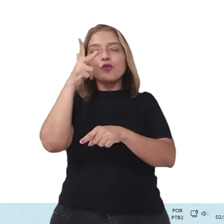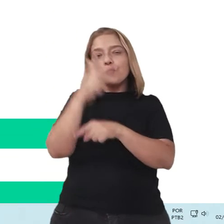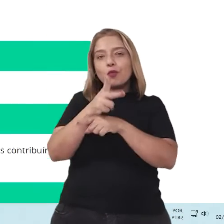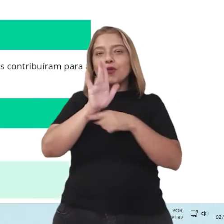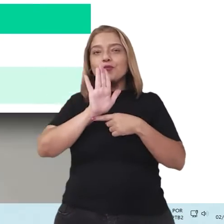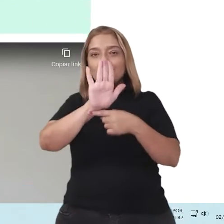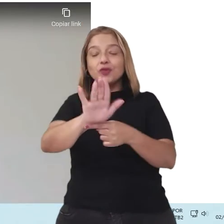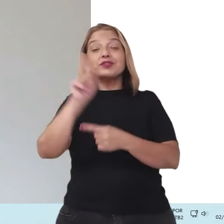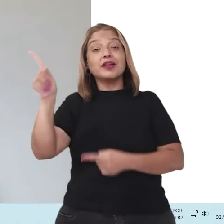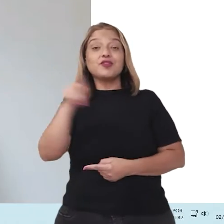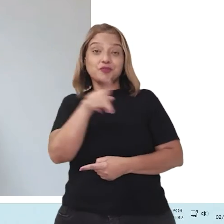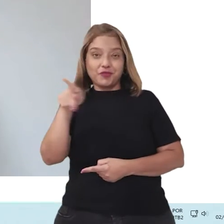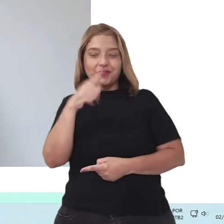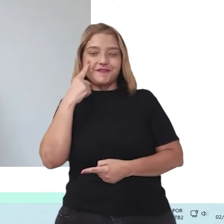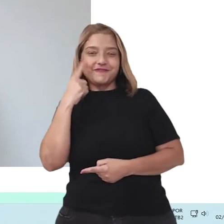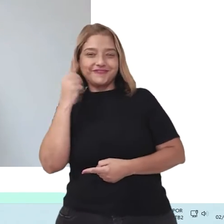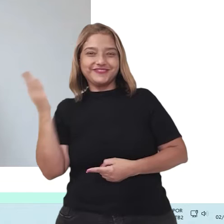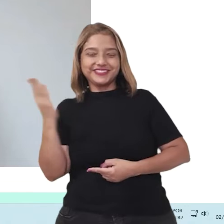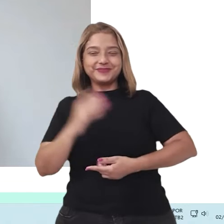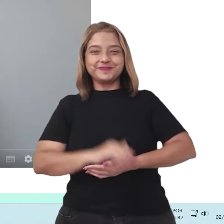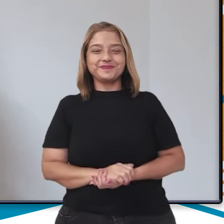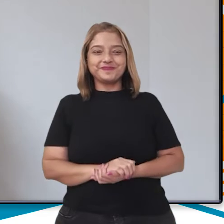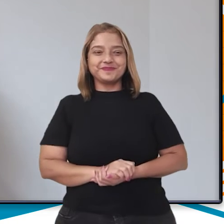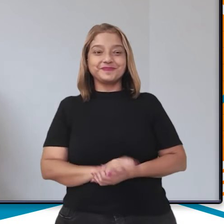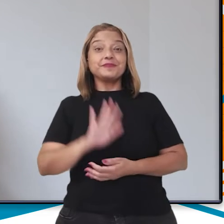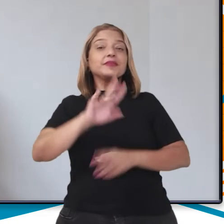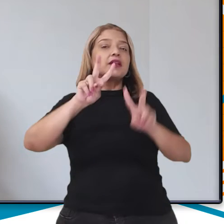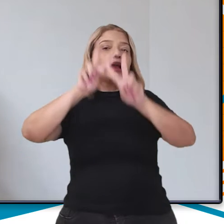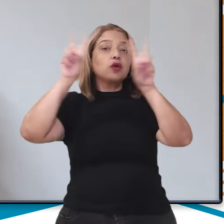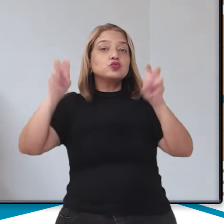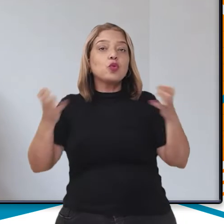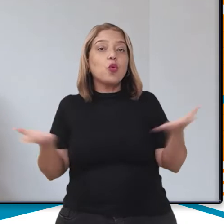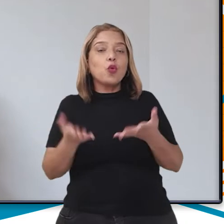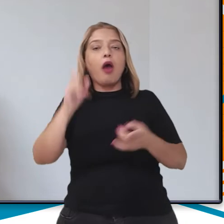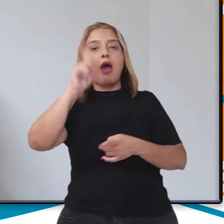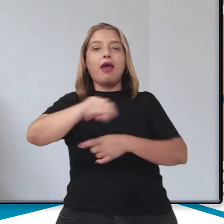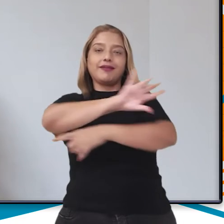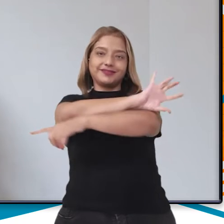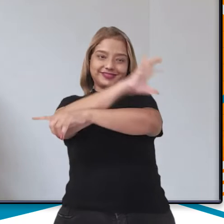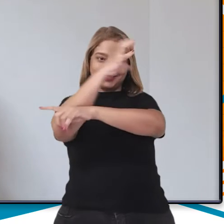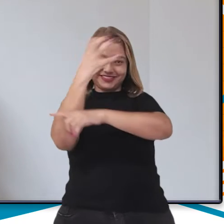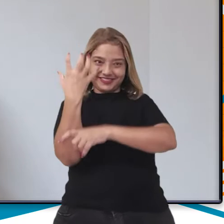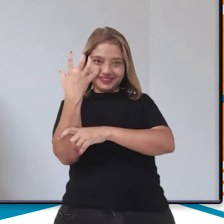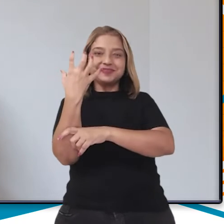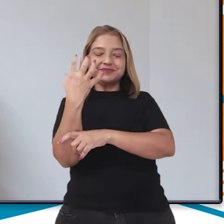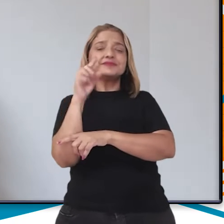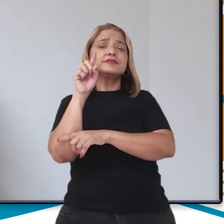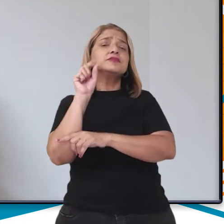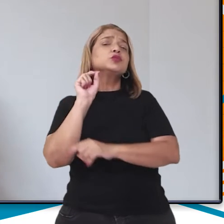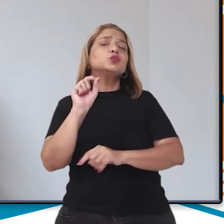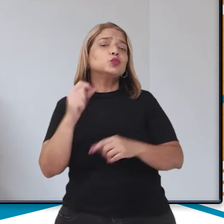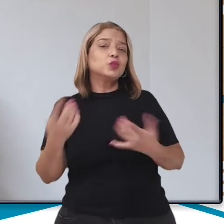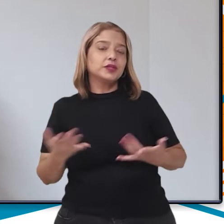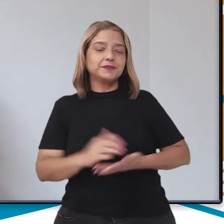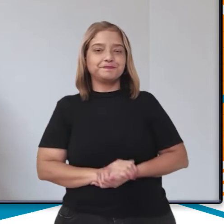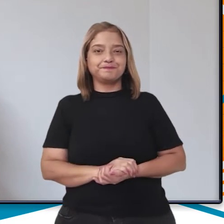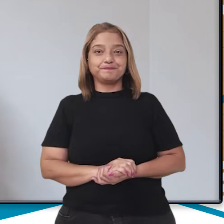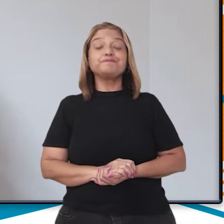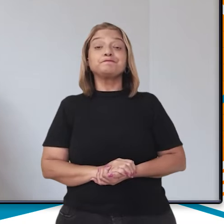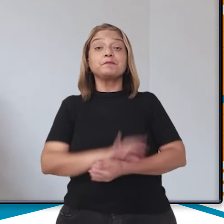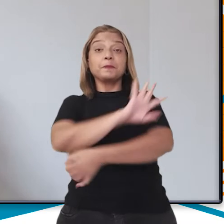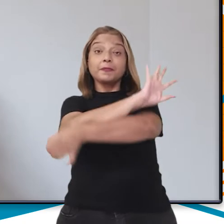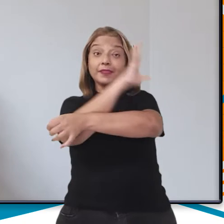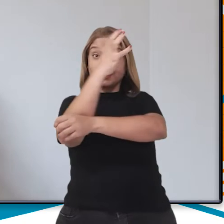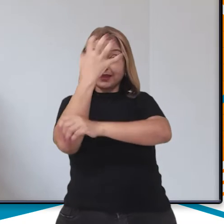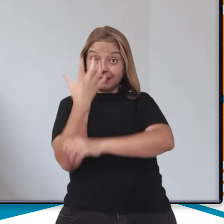ao vídeo produzido pelo professor Werley. Bora lá? O assunto de hoje é o Cerrado. O Cerrado.